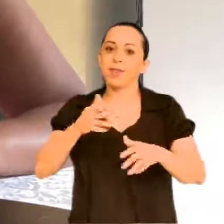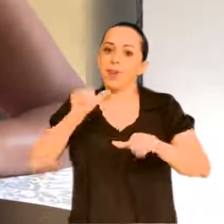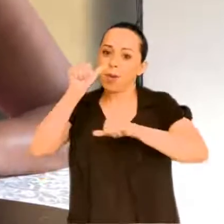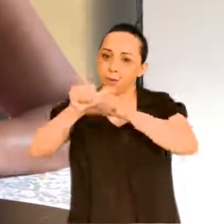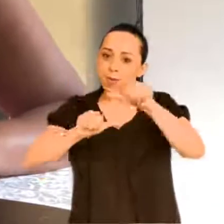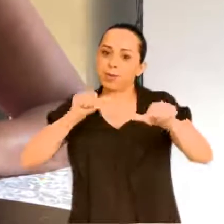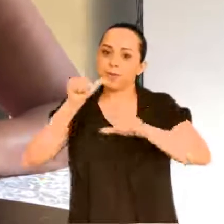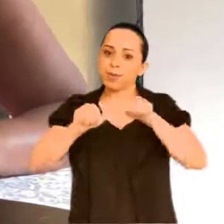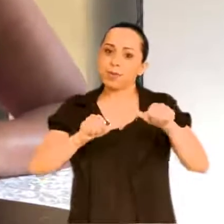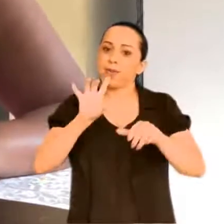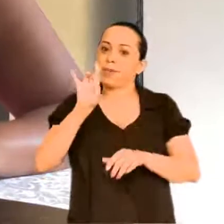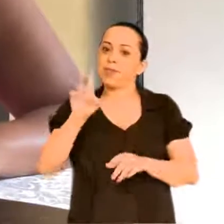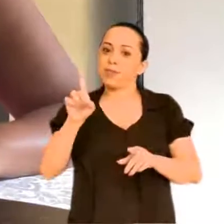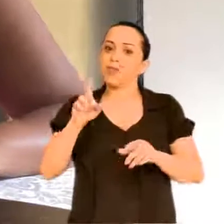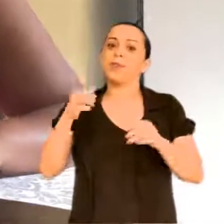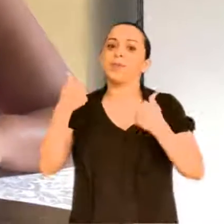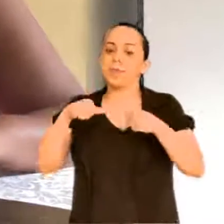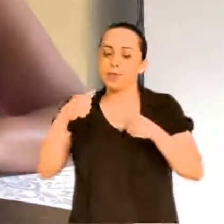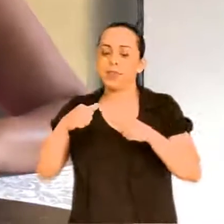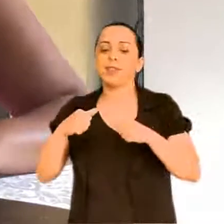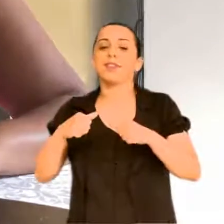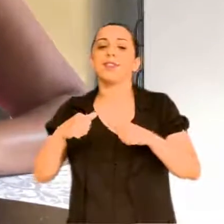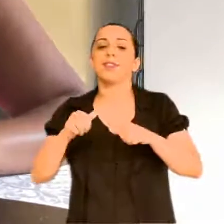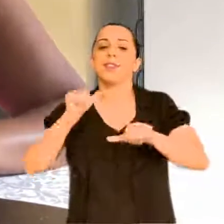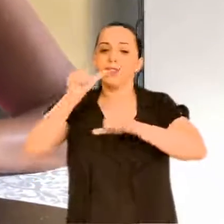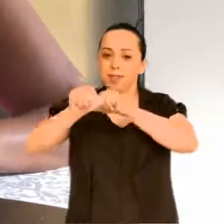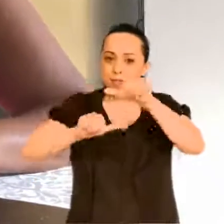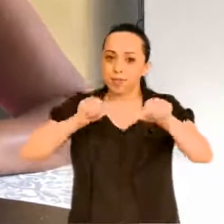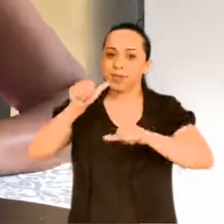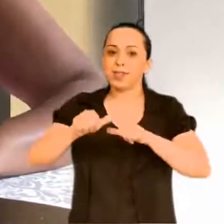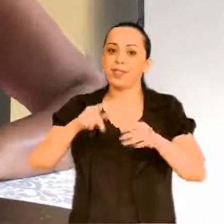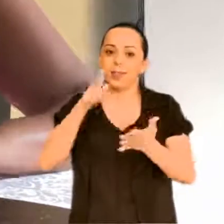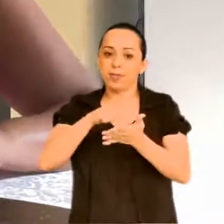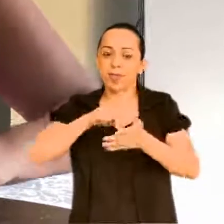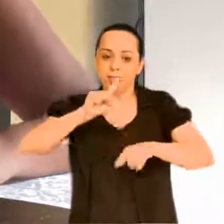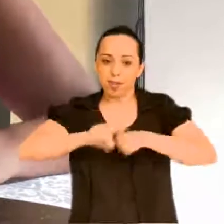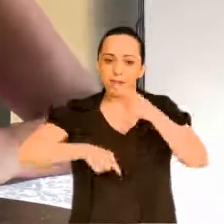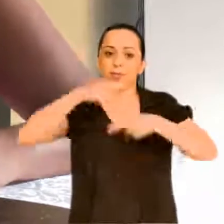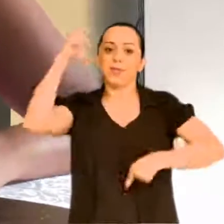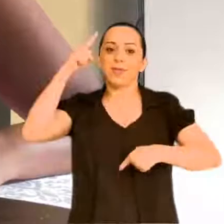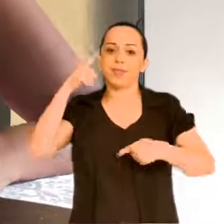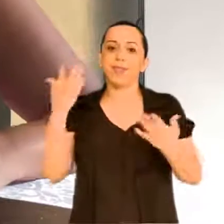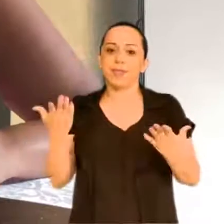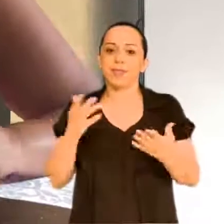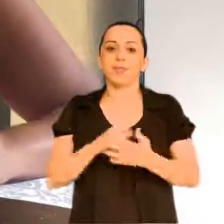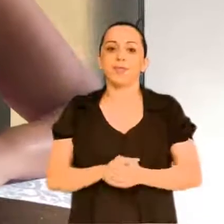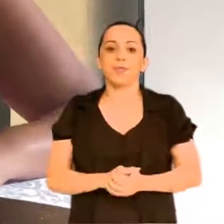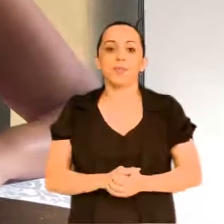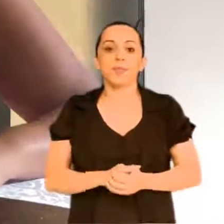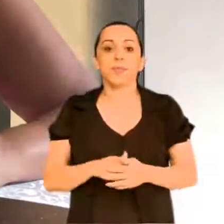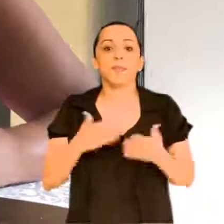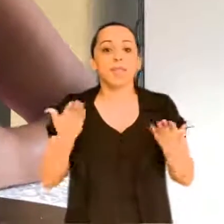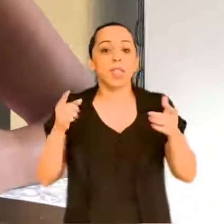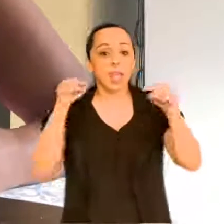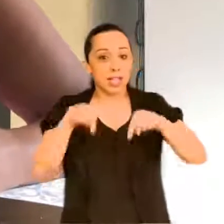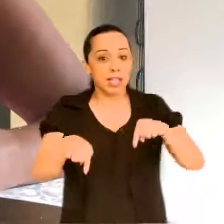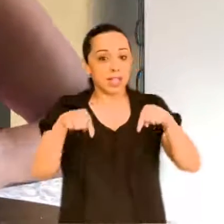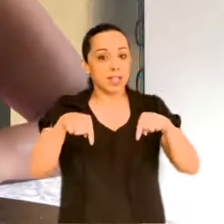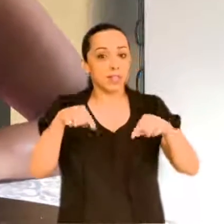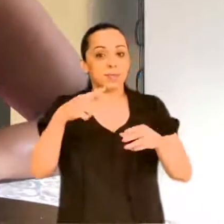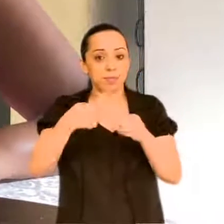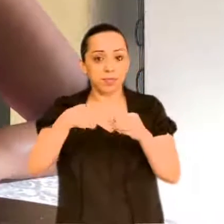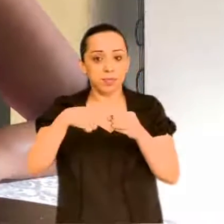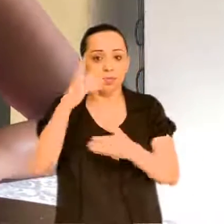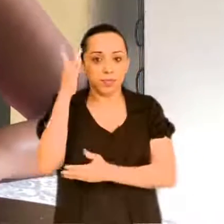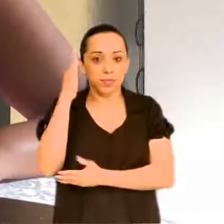saber que é a educação. Senão ela não vai transformar sozinha. Com certeza, sem educação, não teria transformação nenhuma. Paulo Freire já